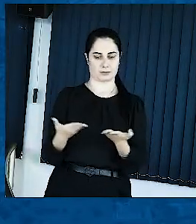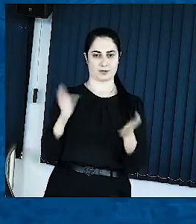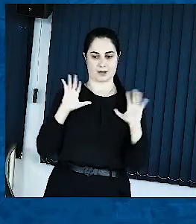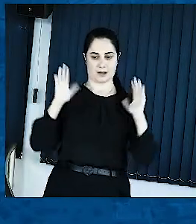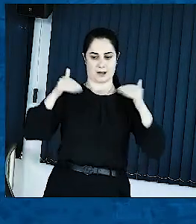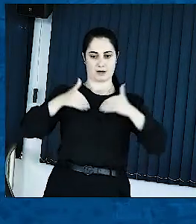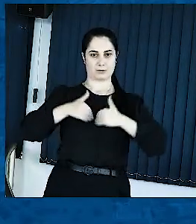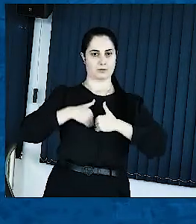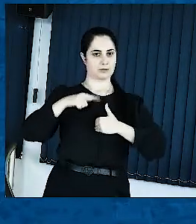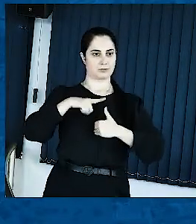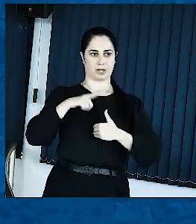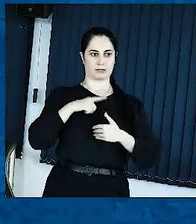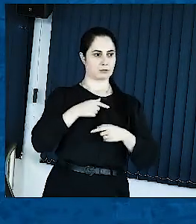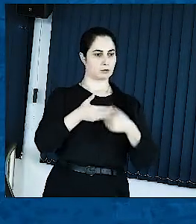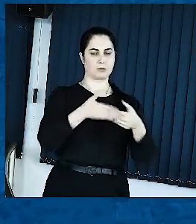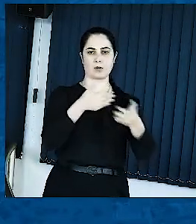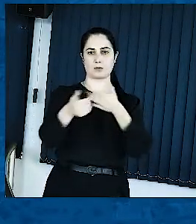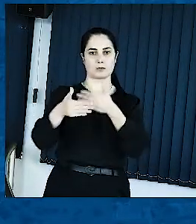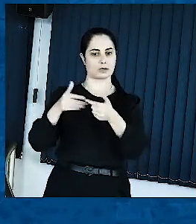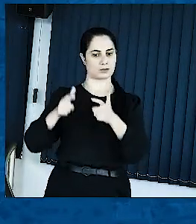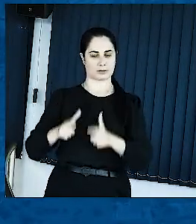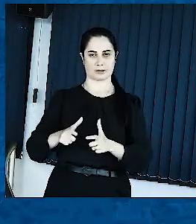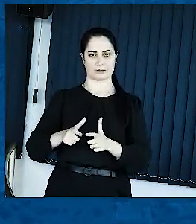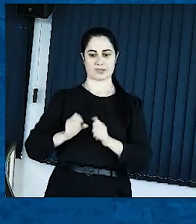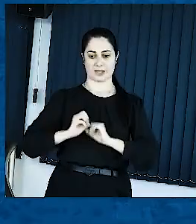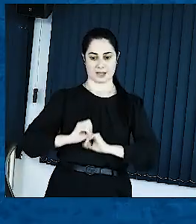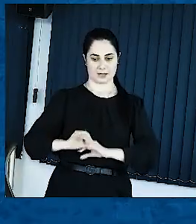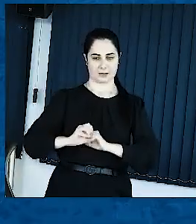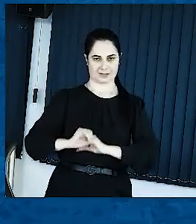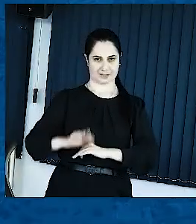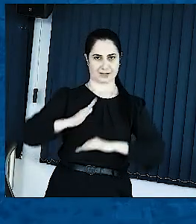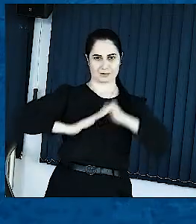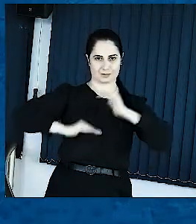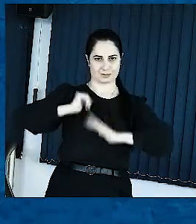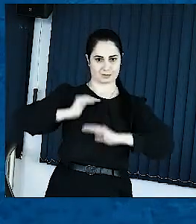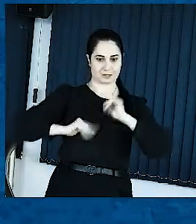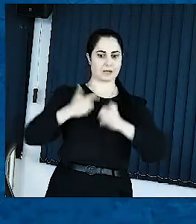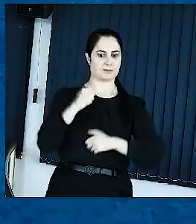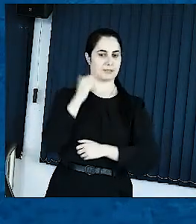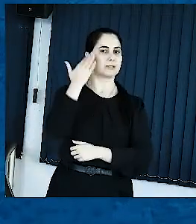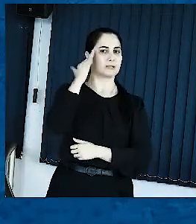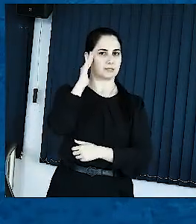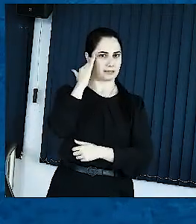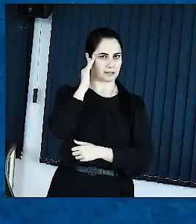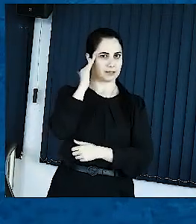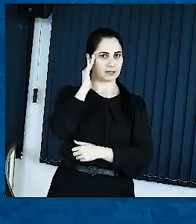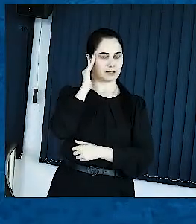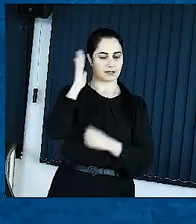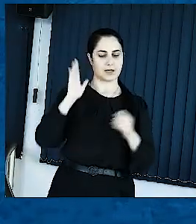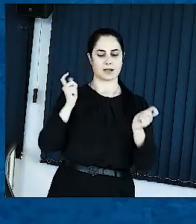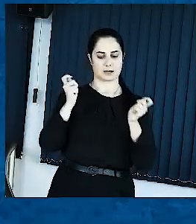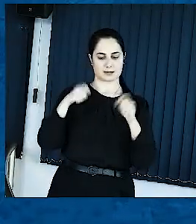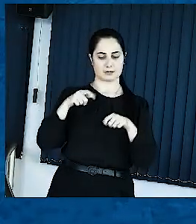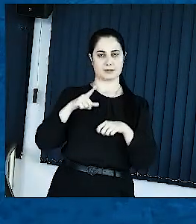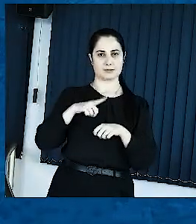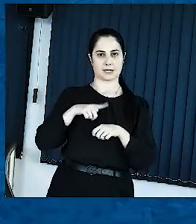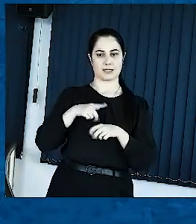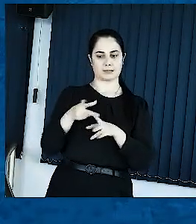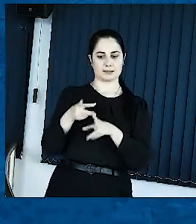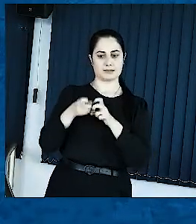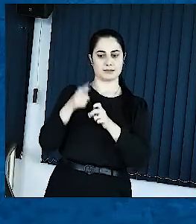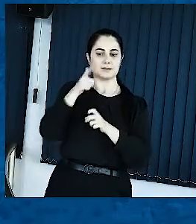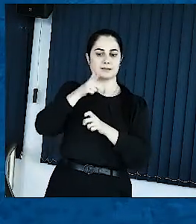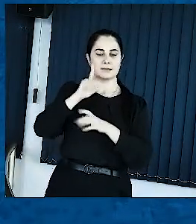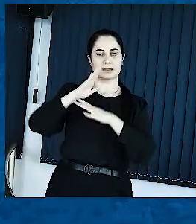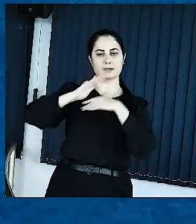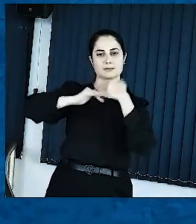o autismo está aqui. O profissional da educação, ele precisa entender, ele precisa ser capacitado para entender de